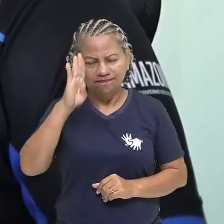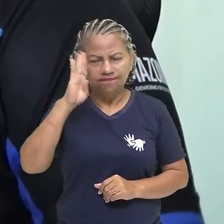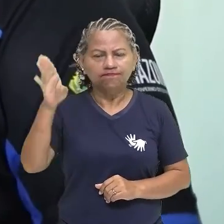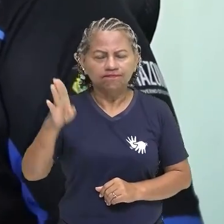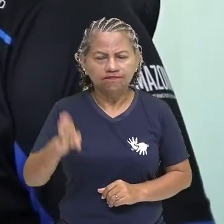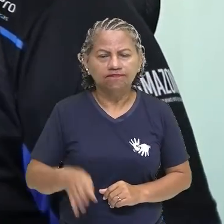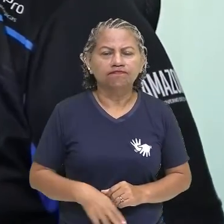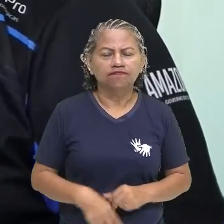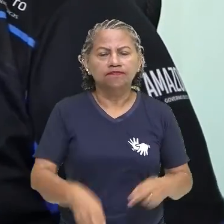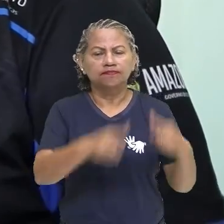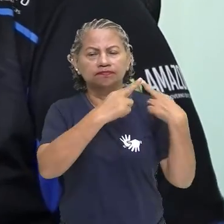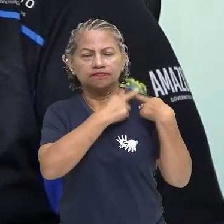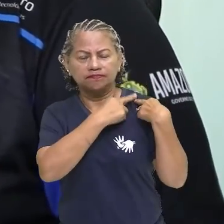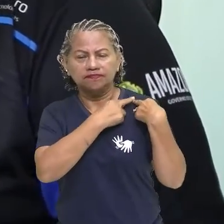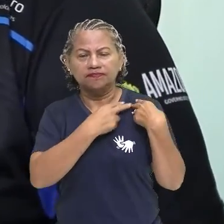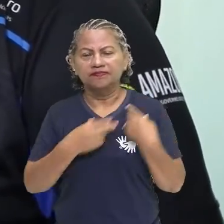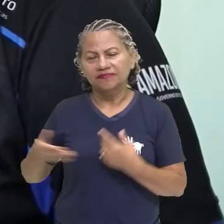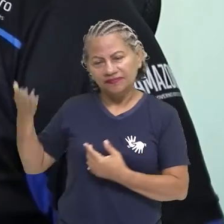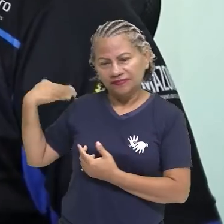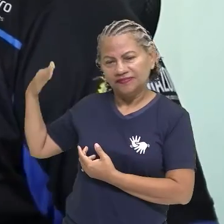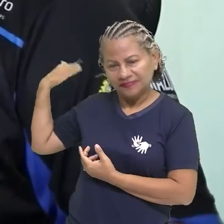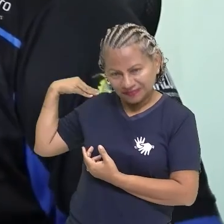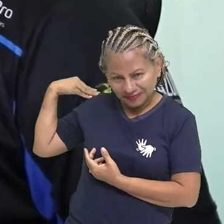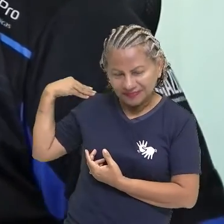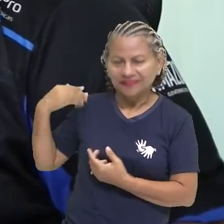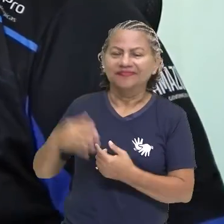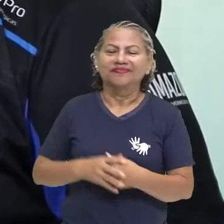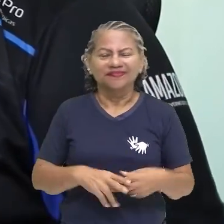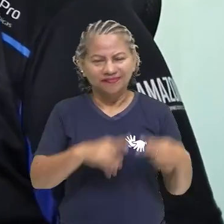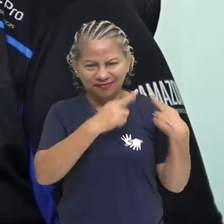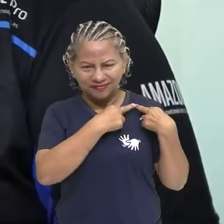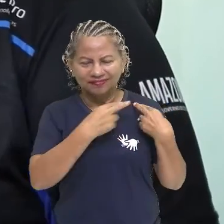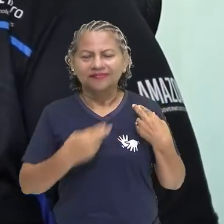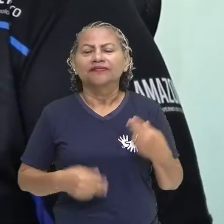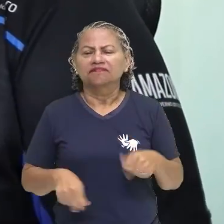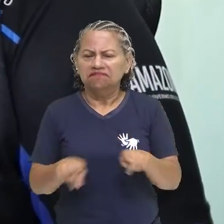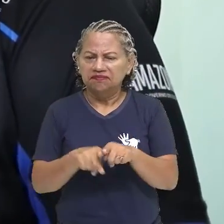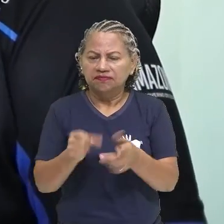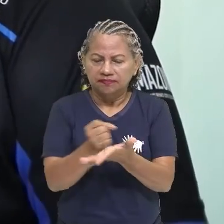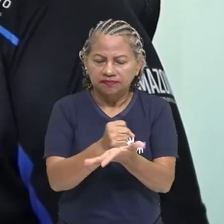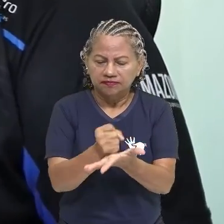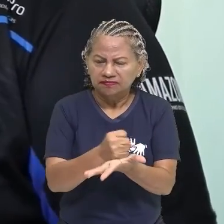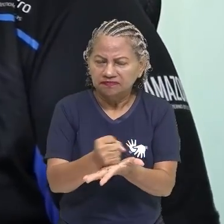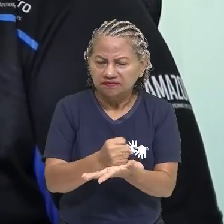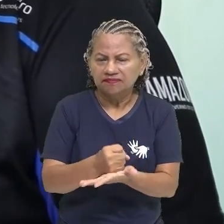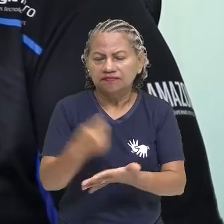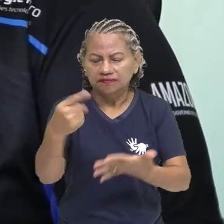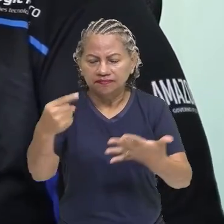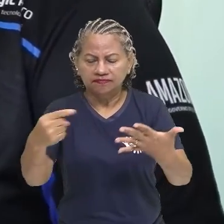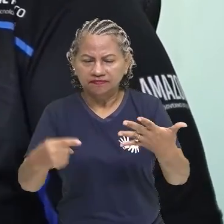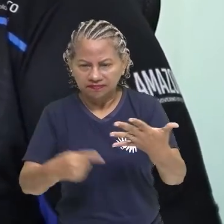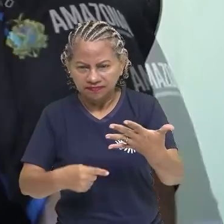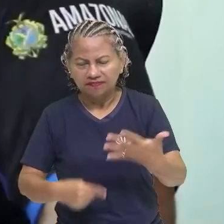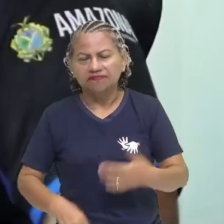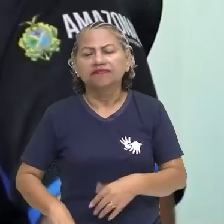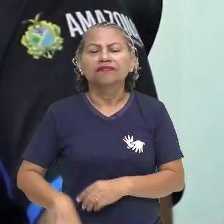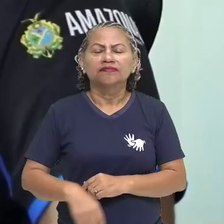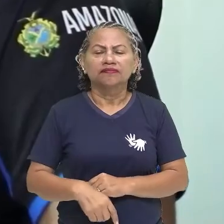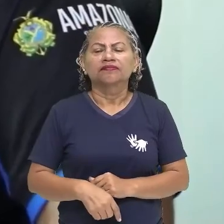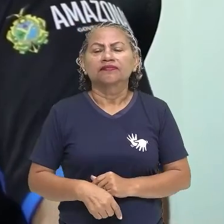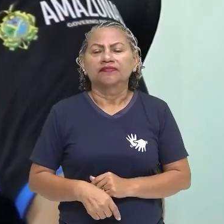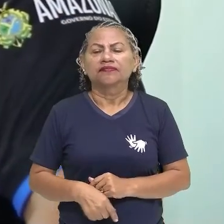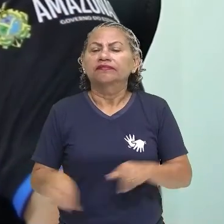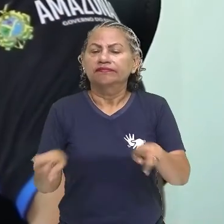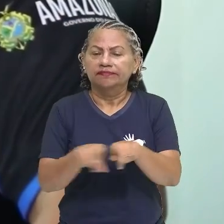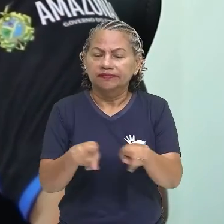principalmente, que jogaram na sua época Street Fighter, The King of Fighter 98, KOF, assim como